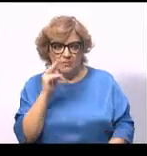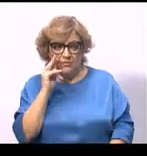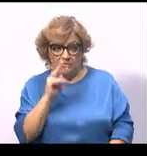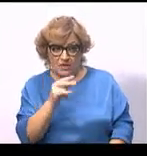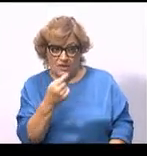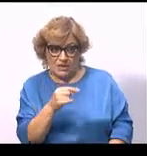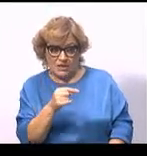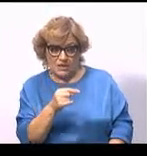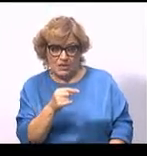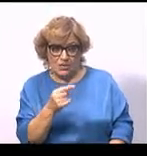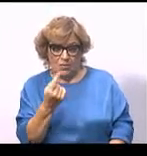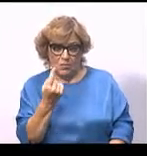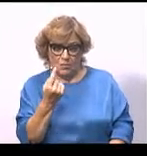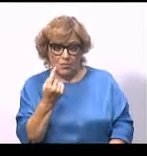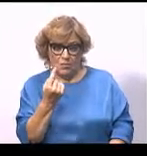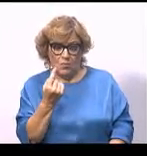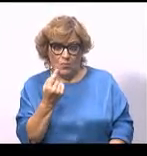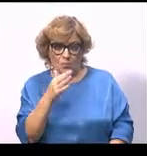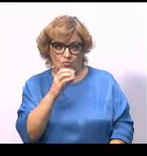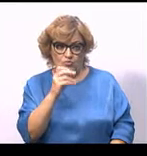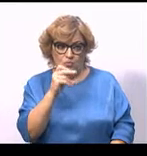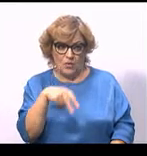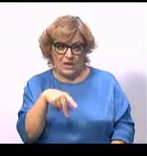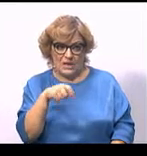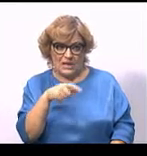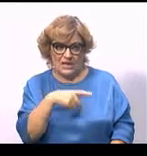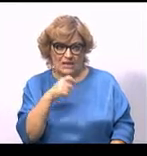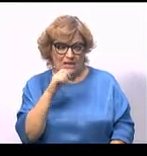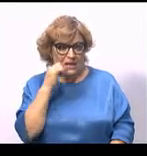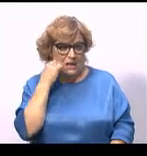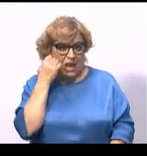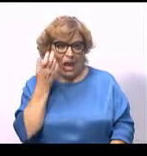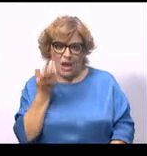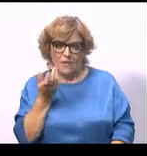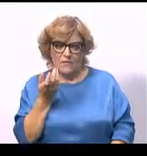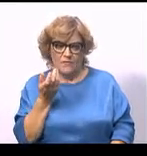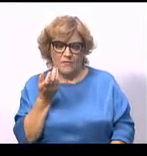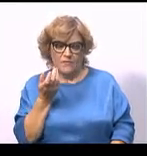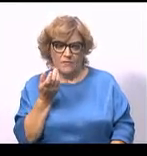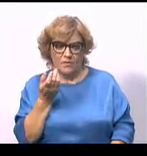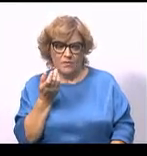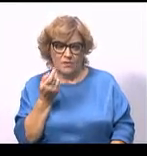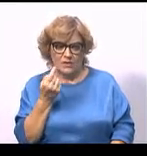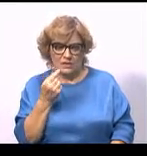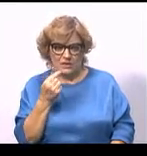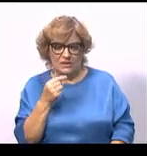conseguem ver, um joanete severo, portanto, que é uma luxação,